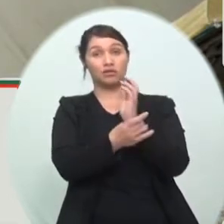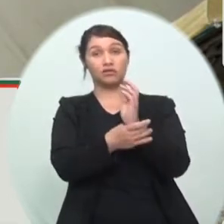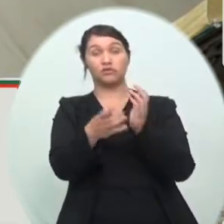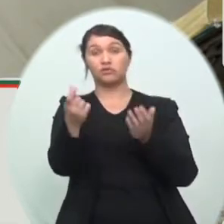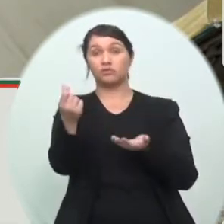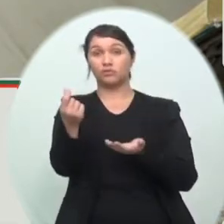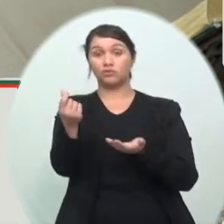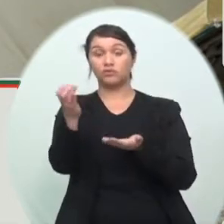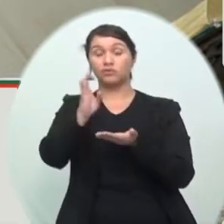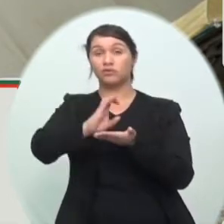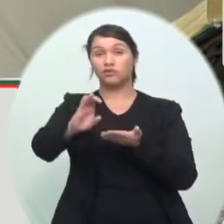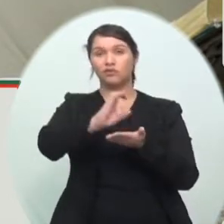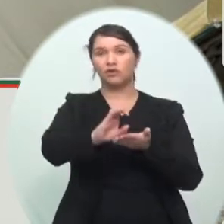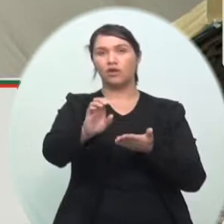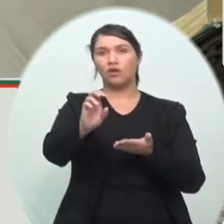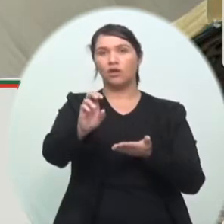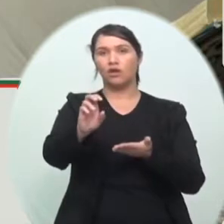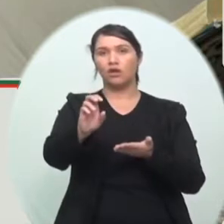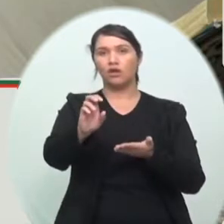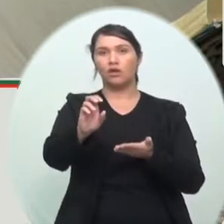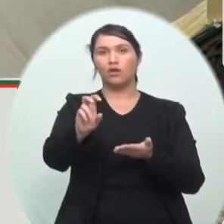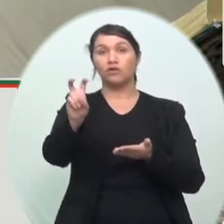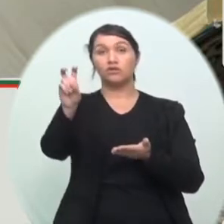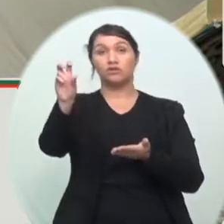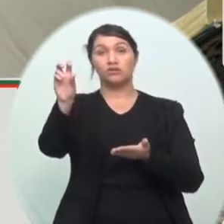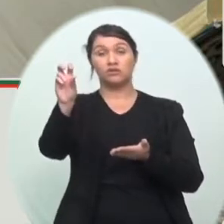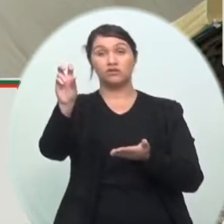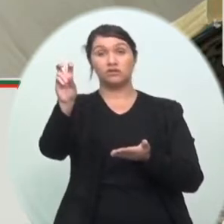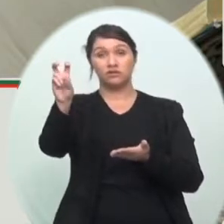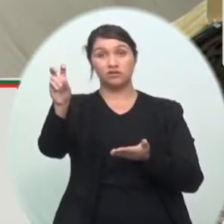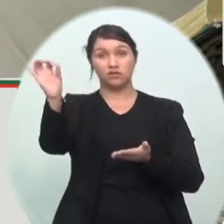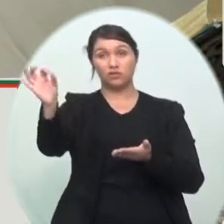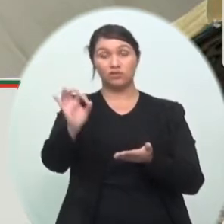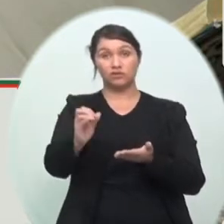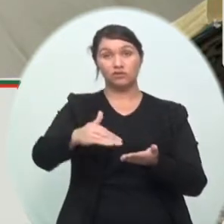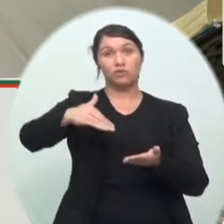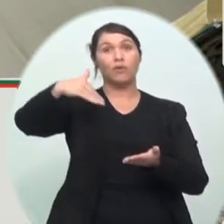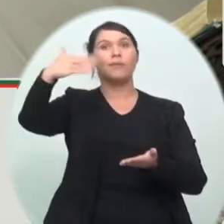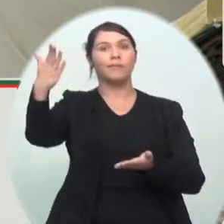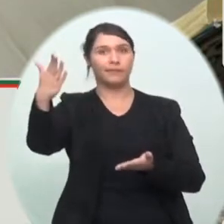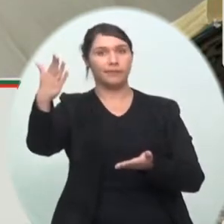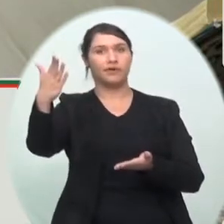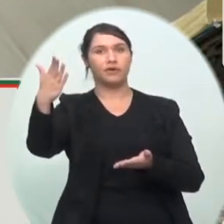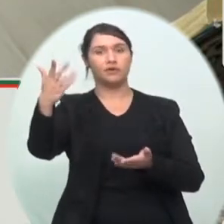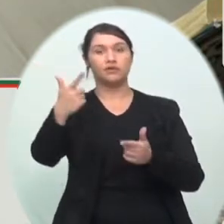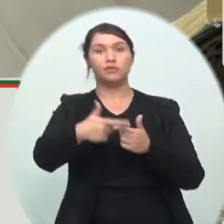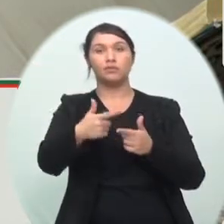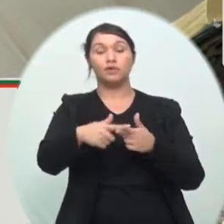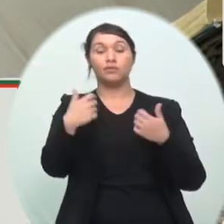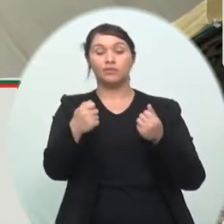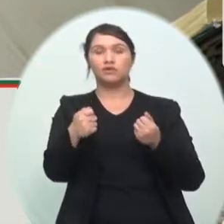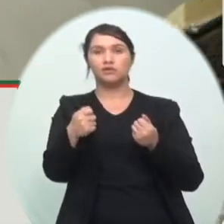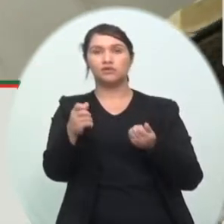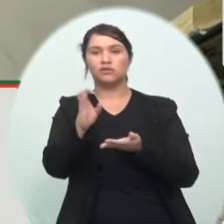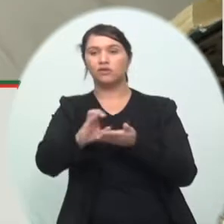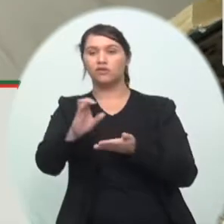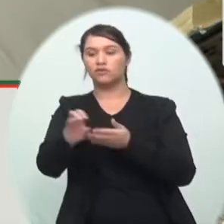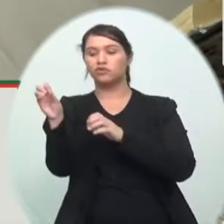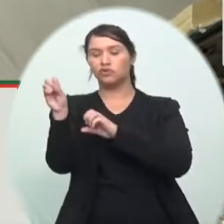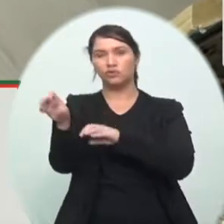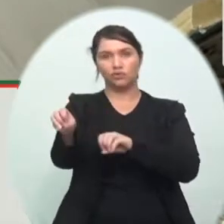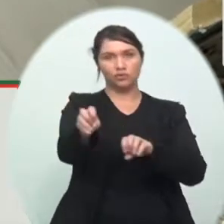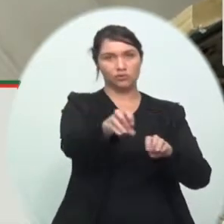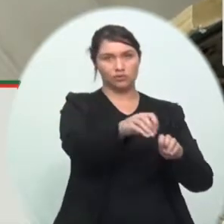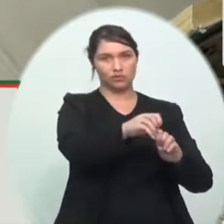constitucional que o Estado tem o dever de aplicar na manutenção e no desenvolvimento do ensino, para assistência financeira aos